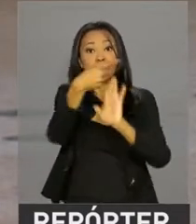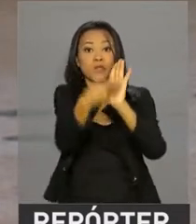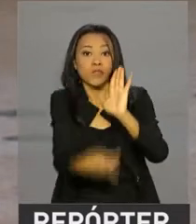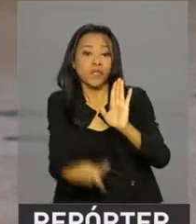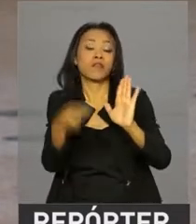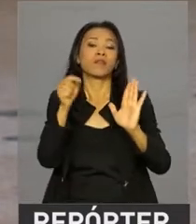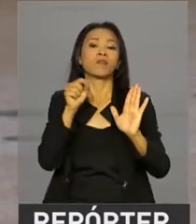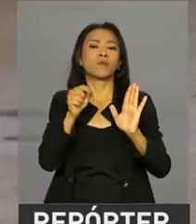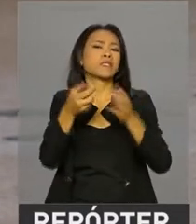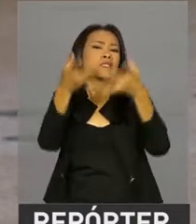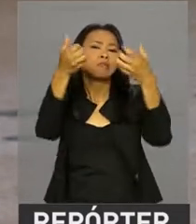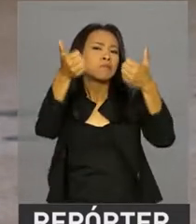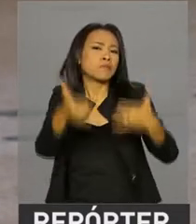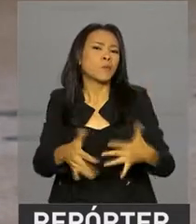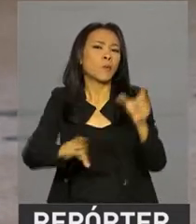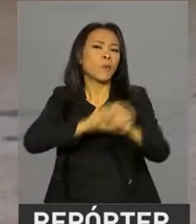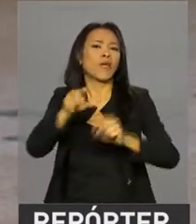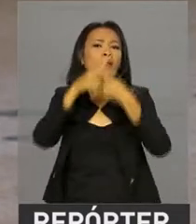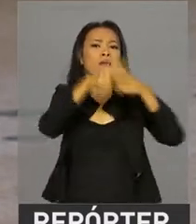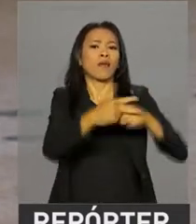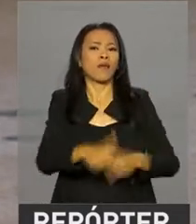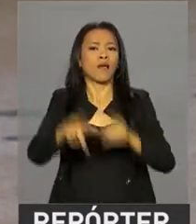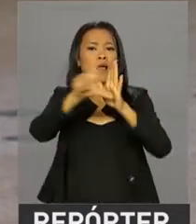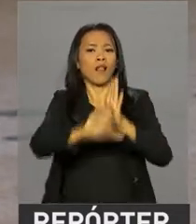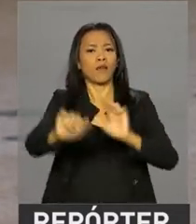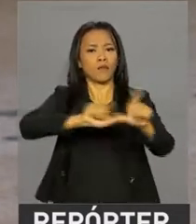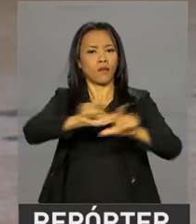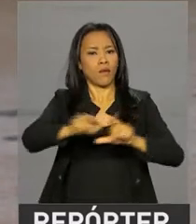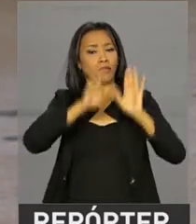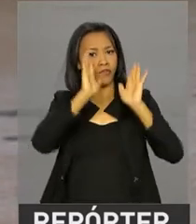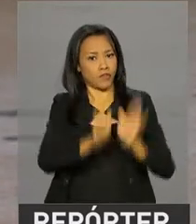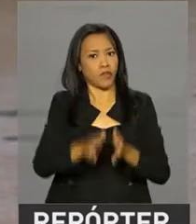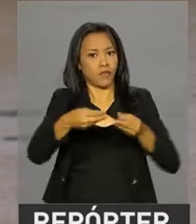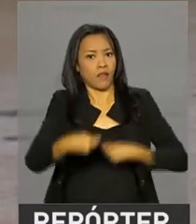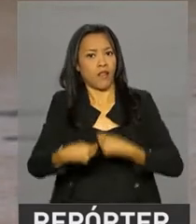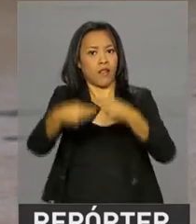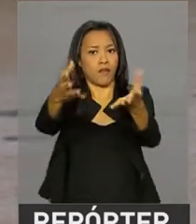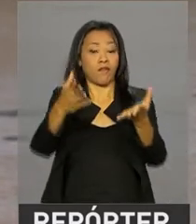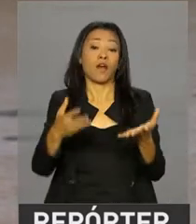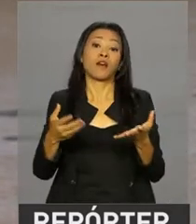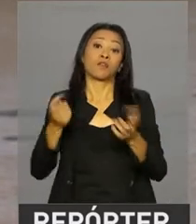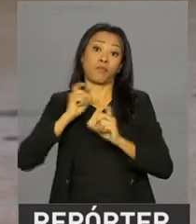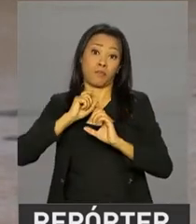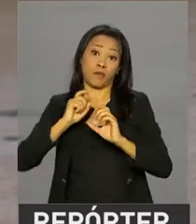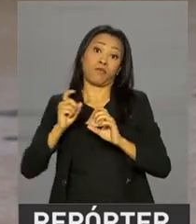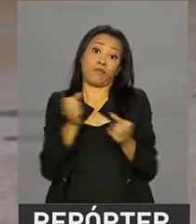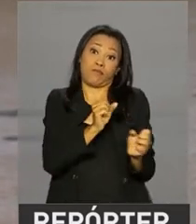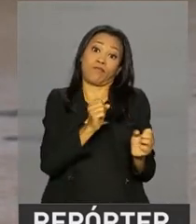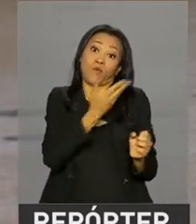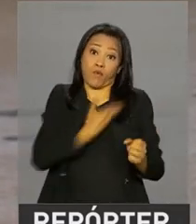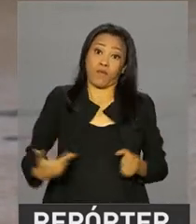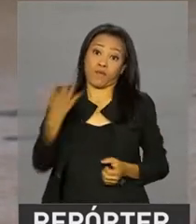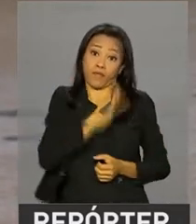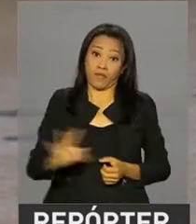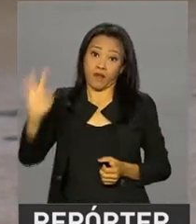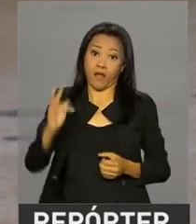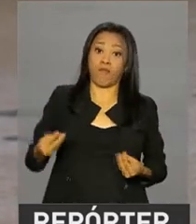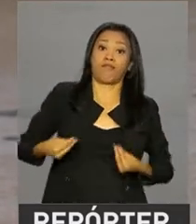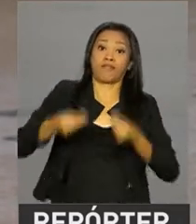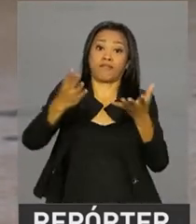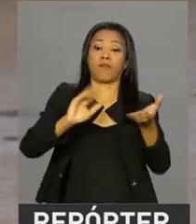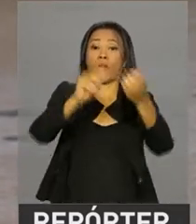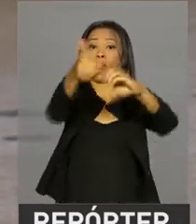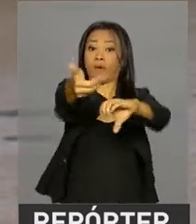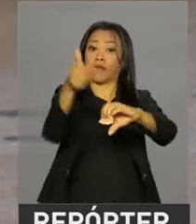você falou, Leandro, ele moderniza a legislação trabalhista, foi enviado pelo Poder Executivo, pelo Governo Federal ao Congresso Nacional